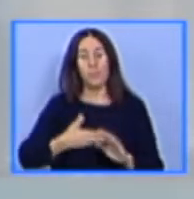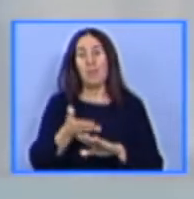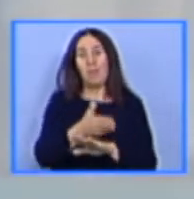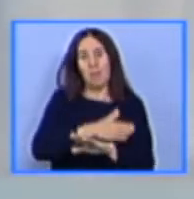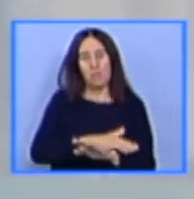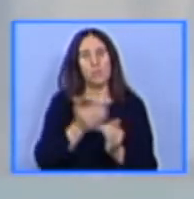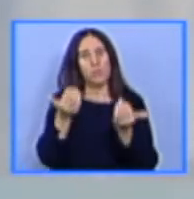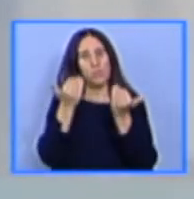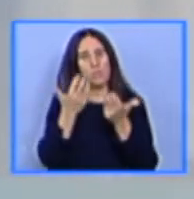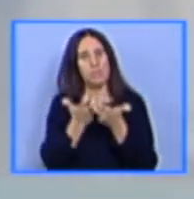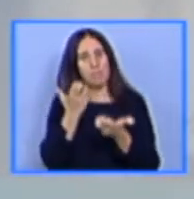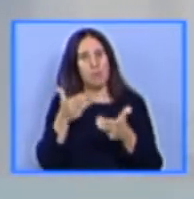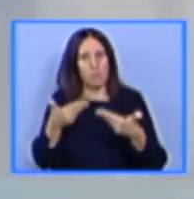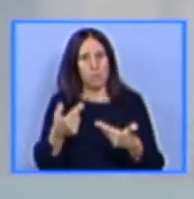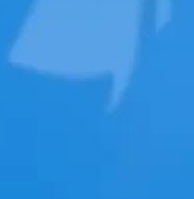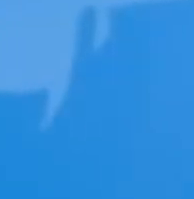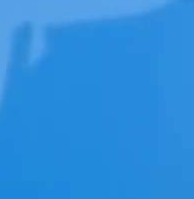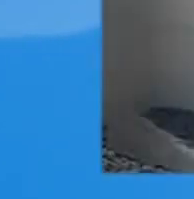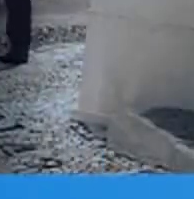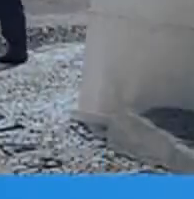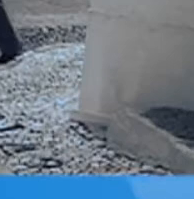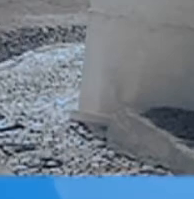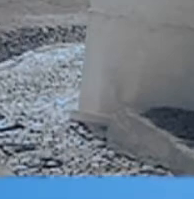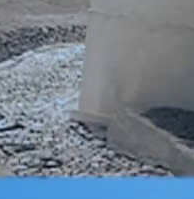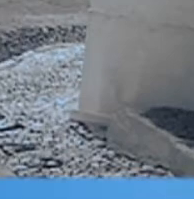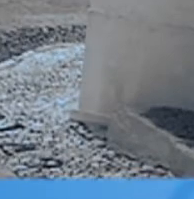mostramos notícias que marcam a atualidade.